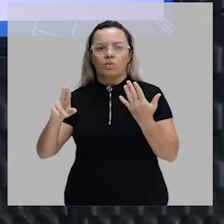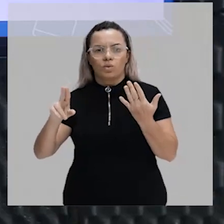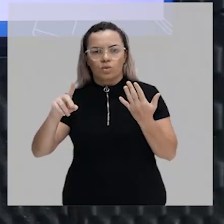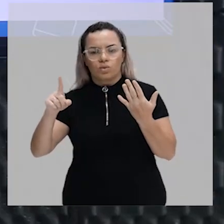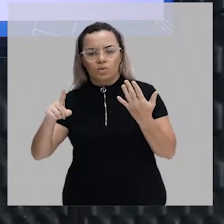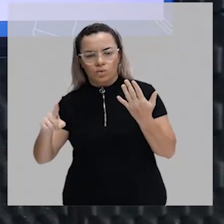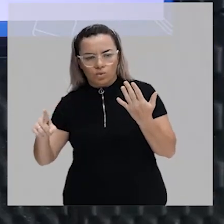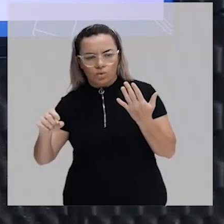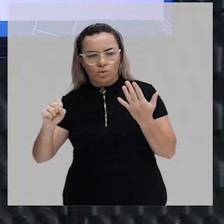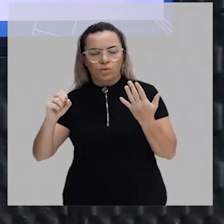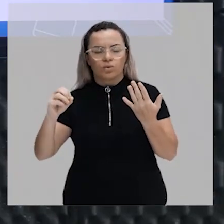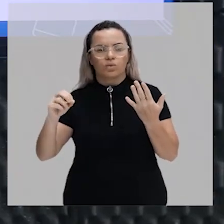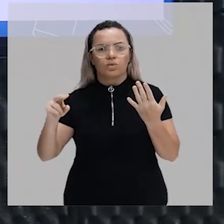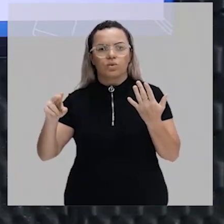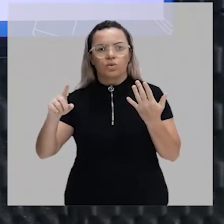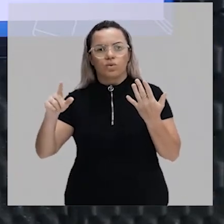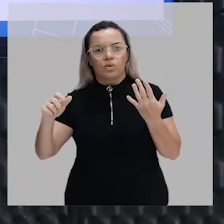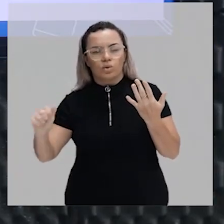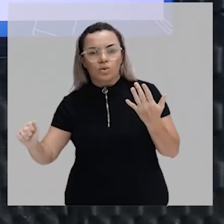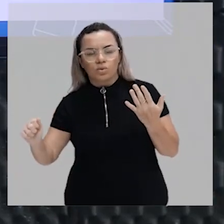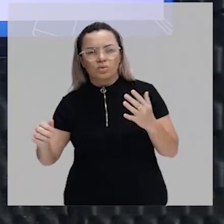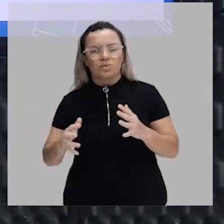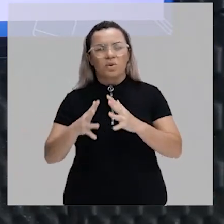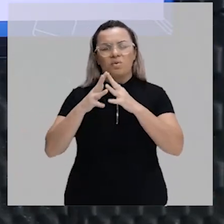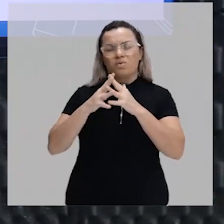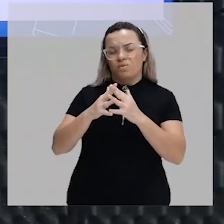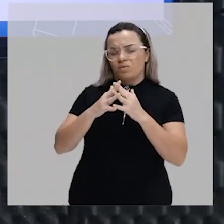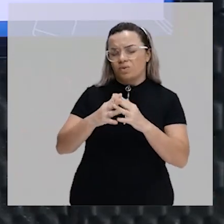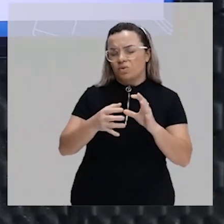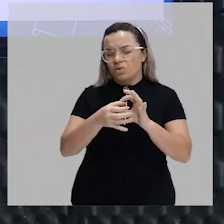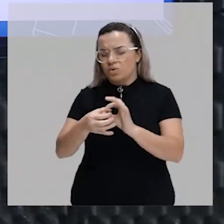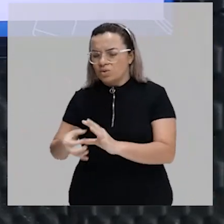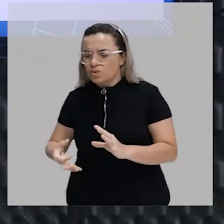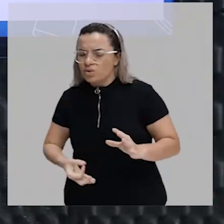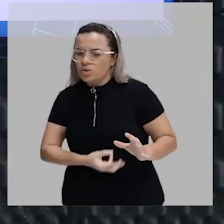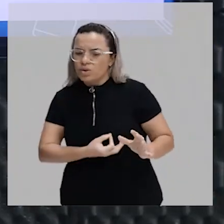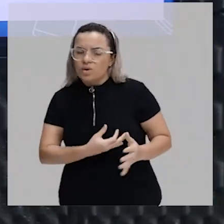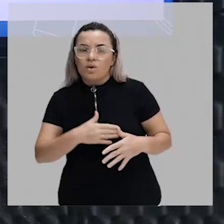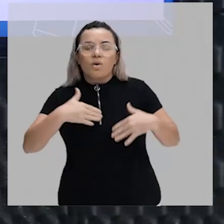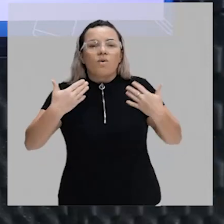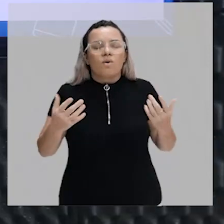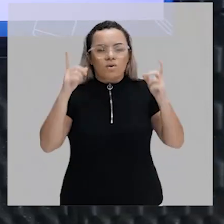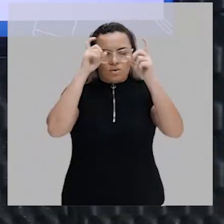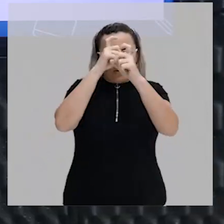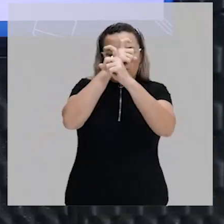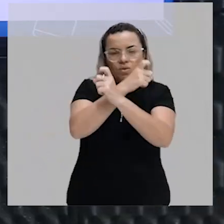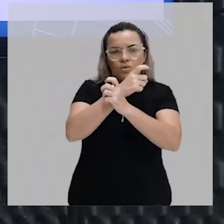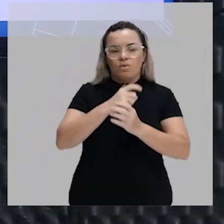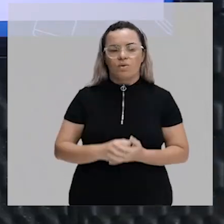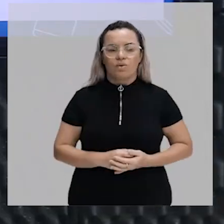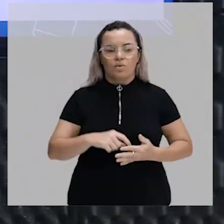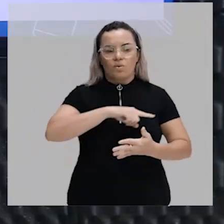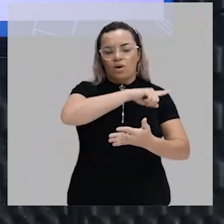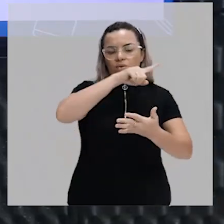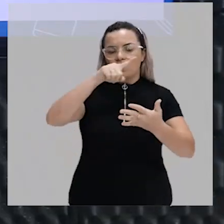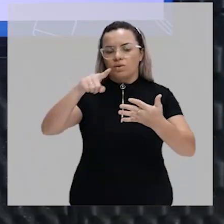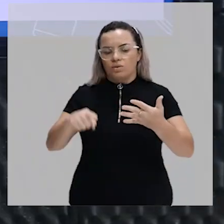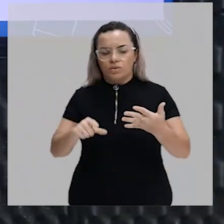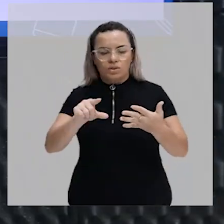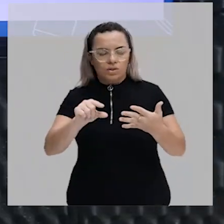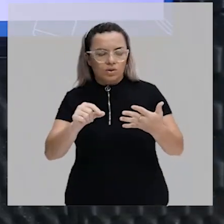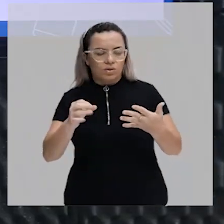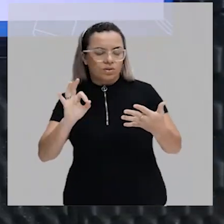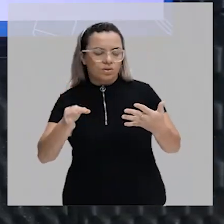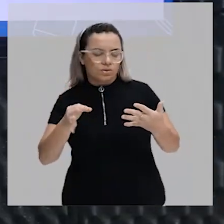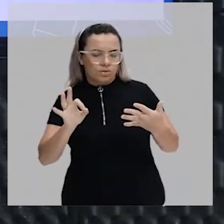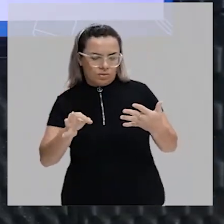soneto conflito com a realidade vivenciada. Qual dessas alternativas melhor retrataria o que você acabou de ver, o